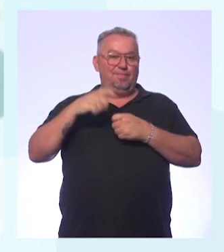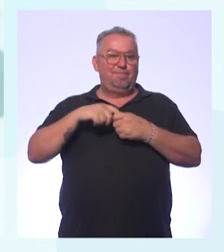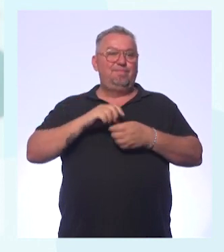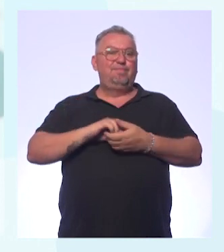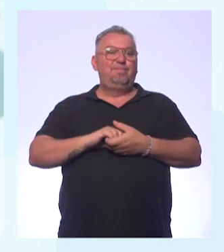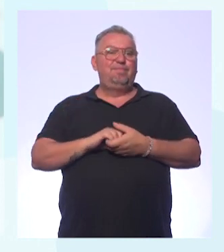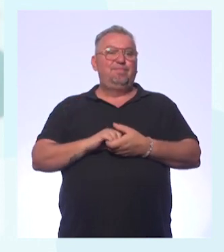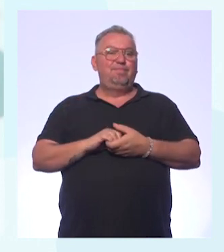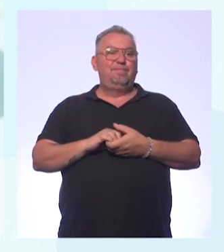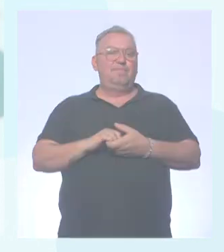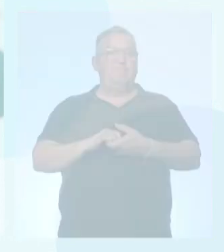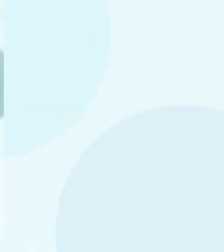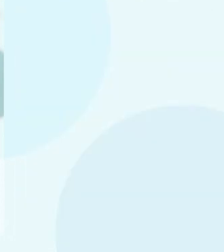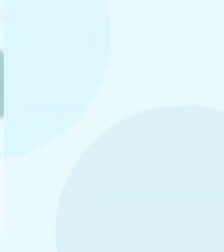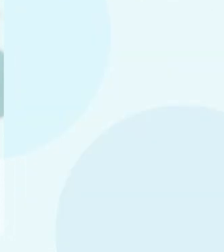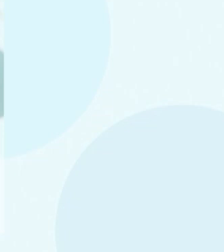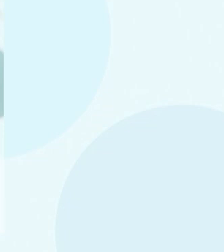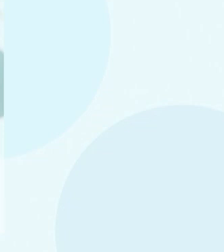você.